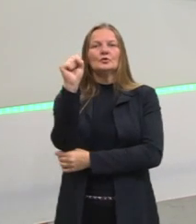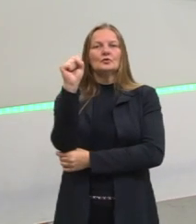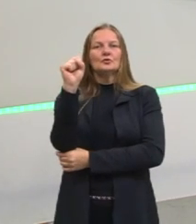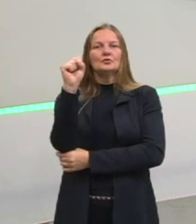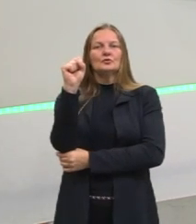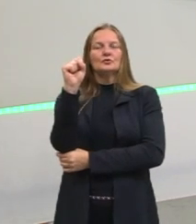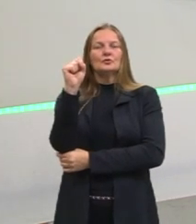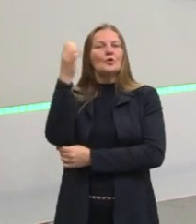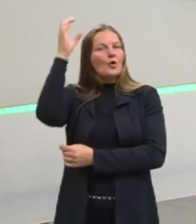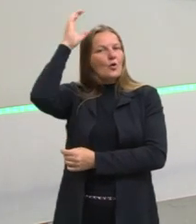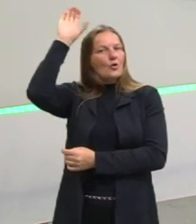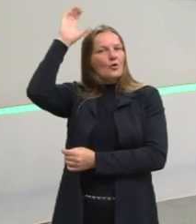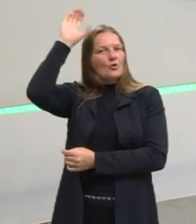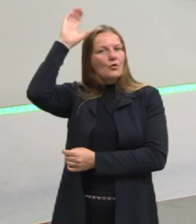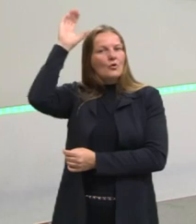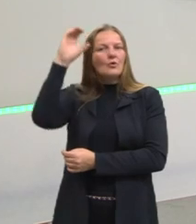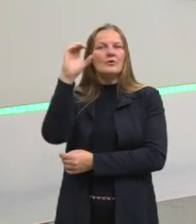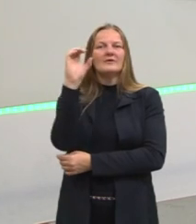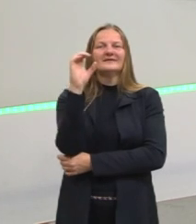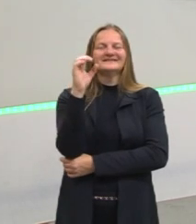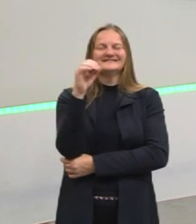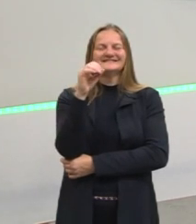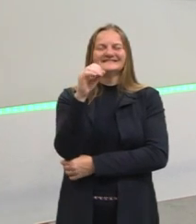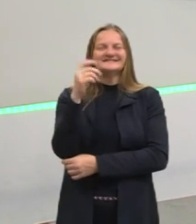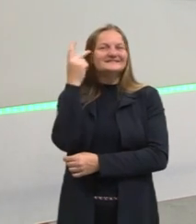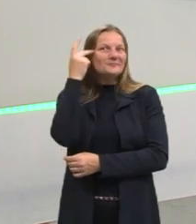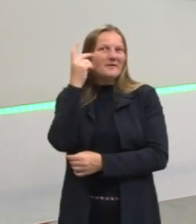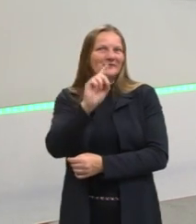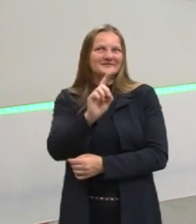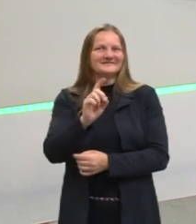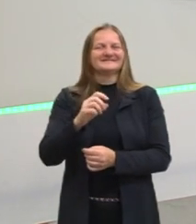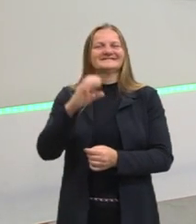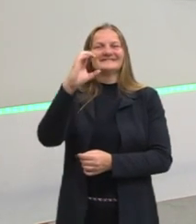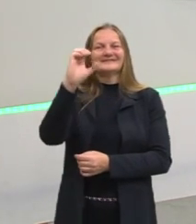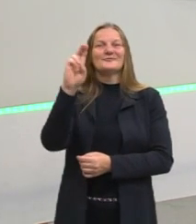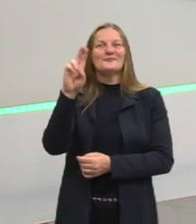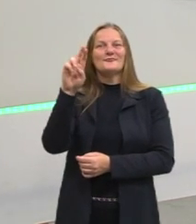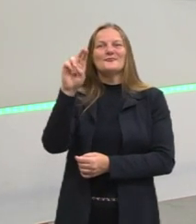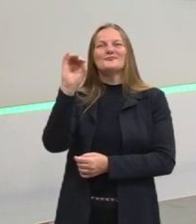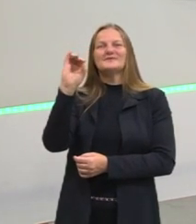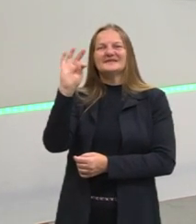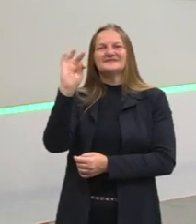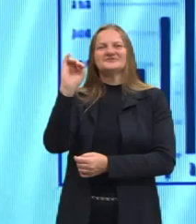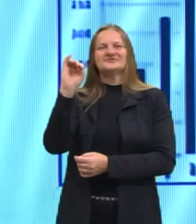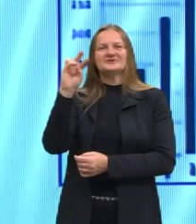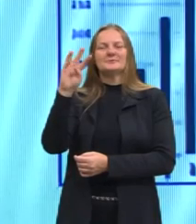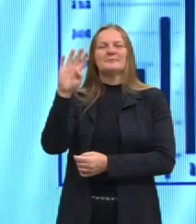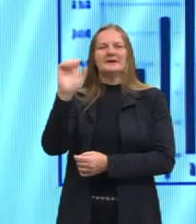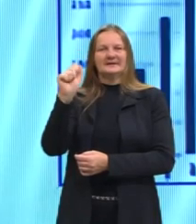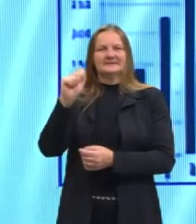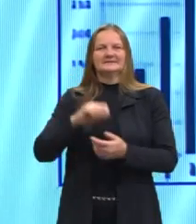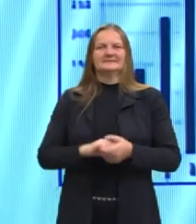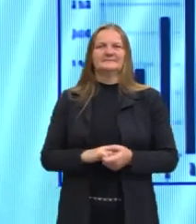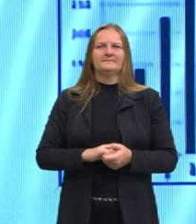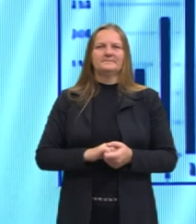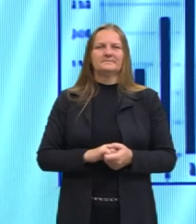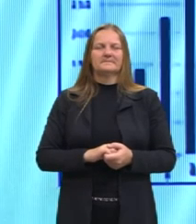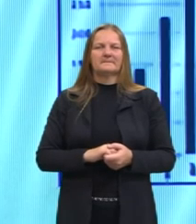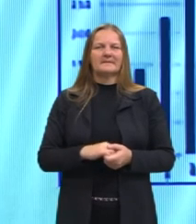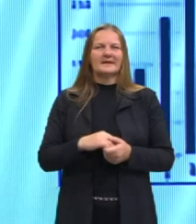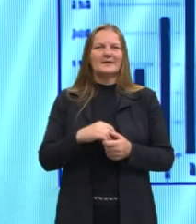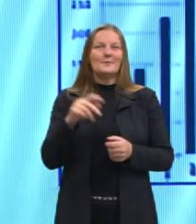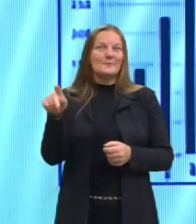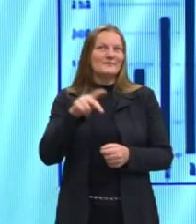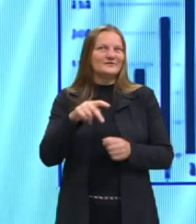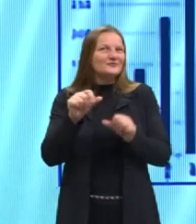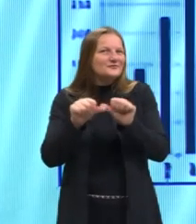desculpa Curitiba eu li Sorocaba Em algum momento e não vamos plantar aqui em Curitiba tá gurizada existe meu óculos aí já